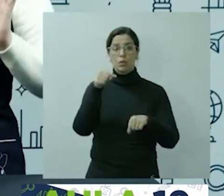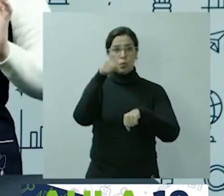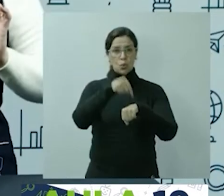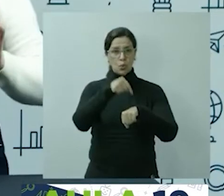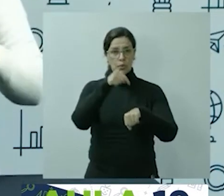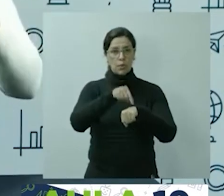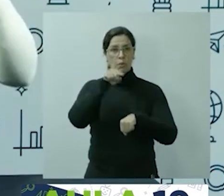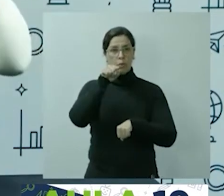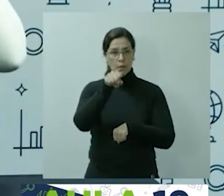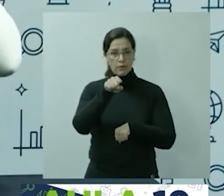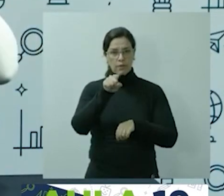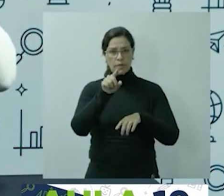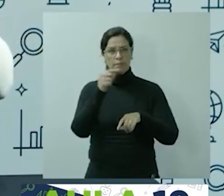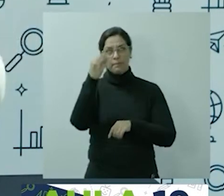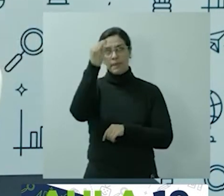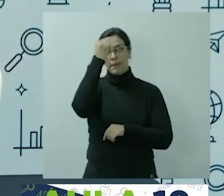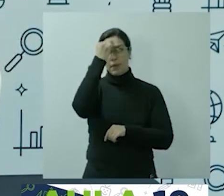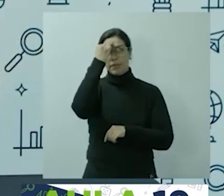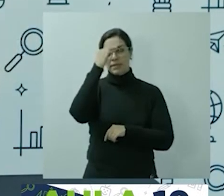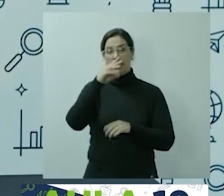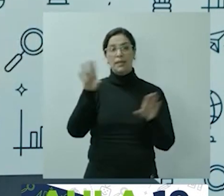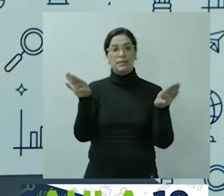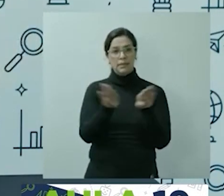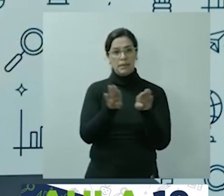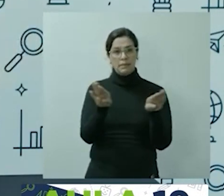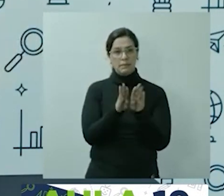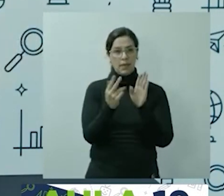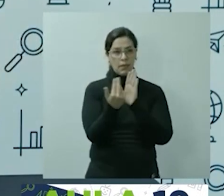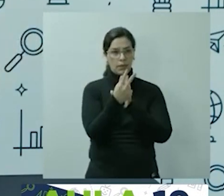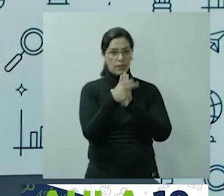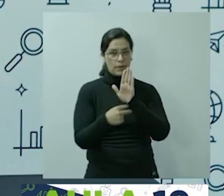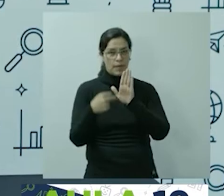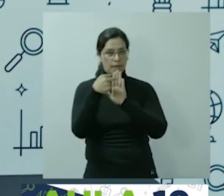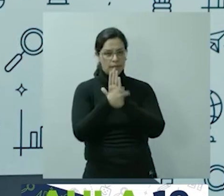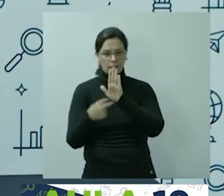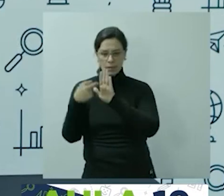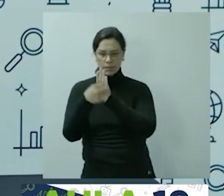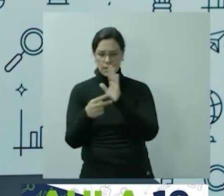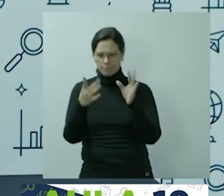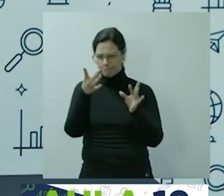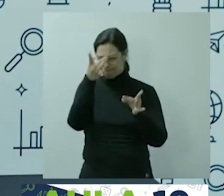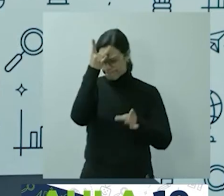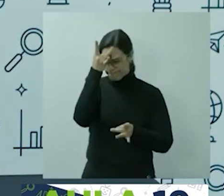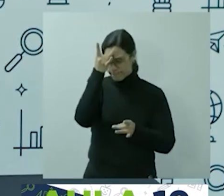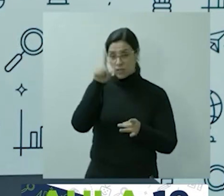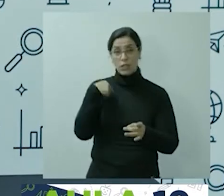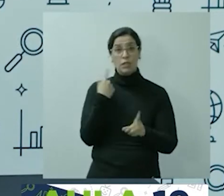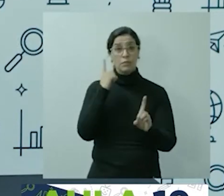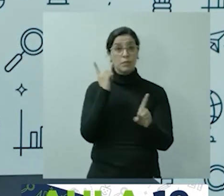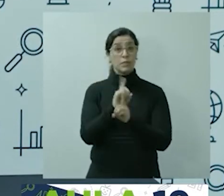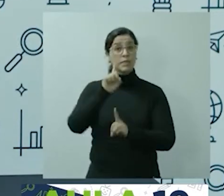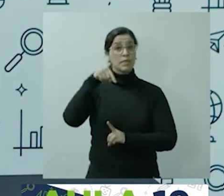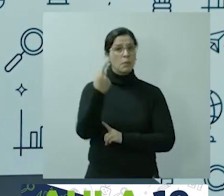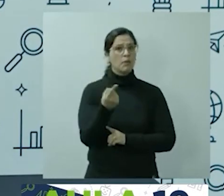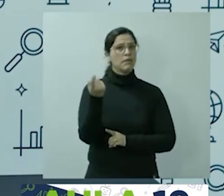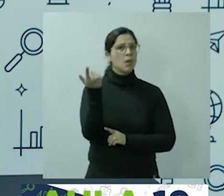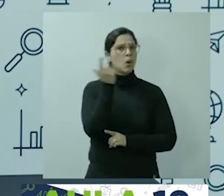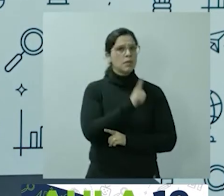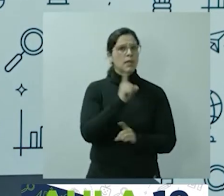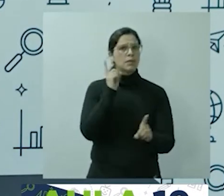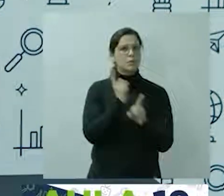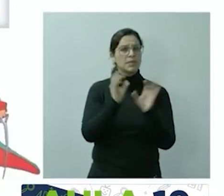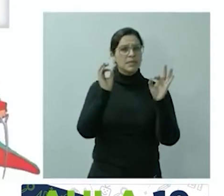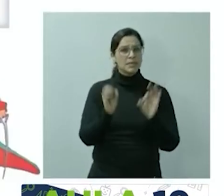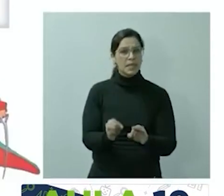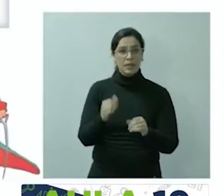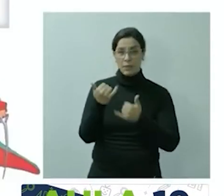um tempinho para vocês memorizarem essas imagens e vamos descobrir depois se vocês acertaram